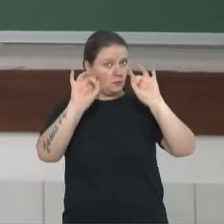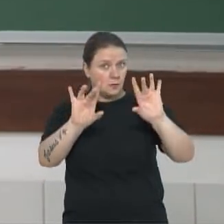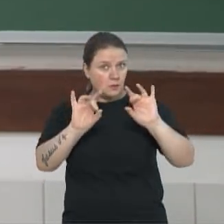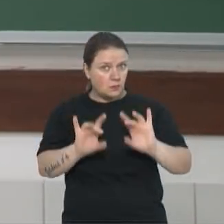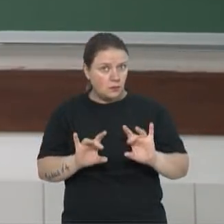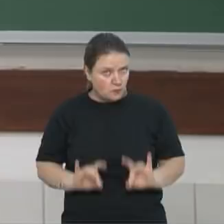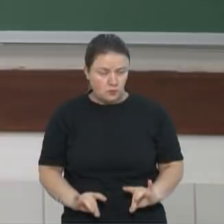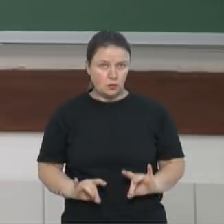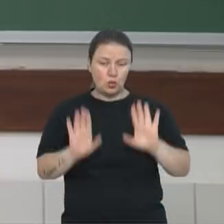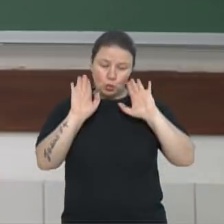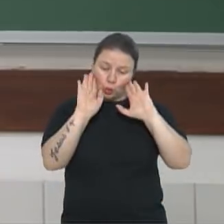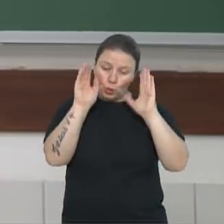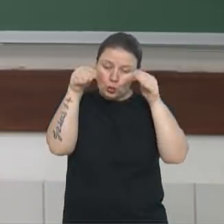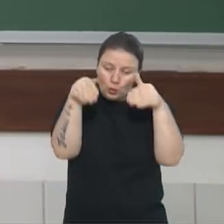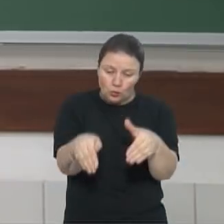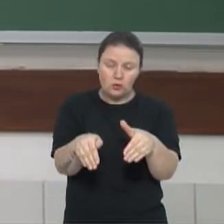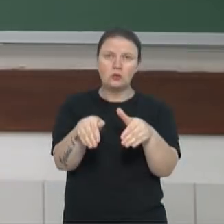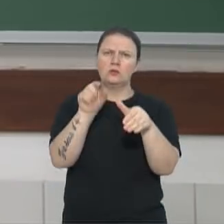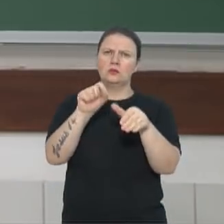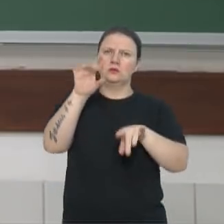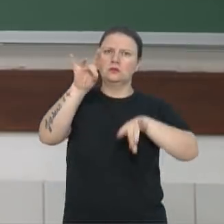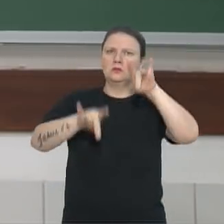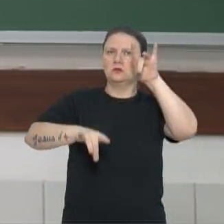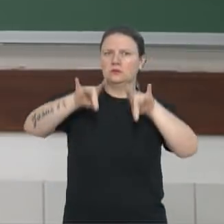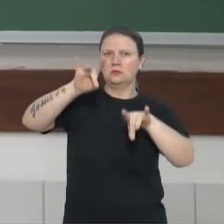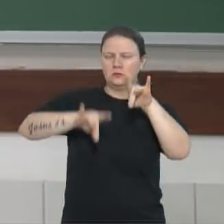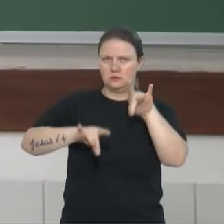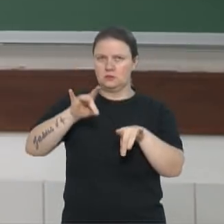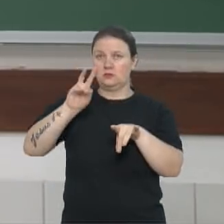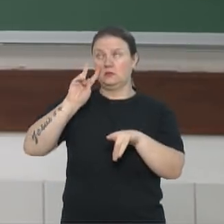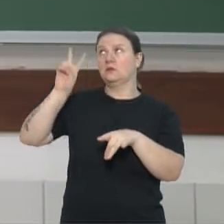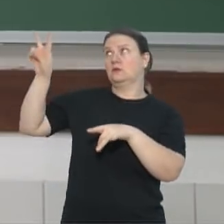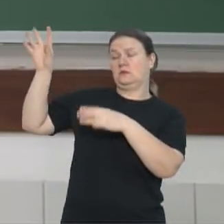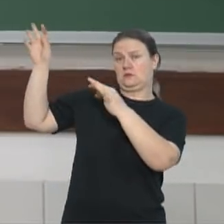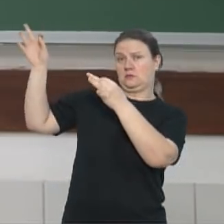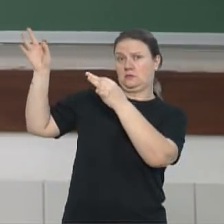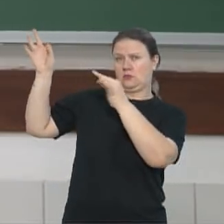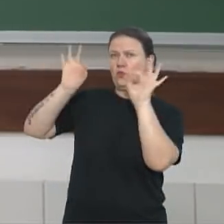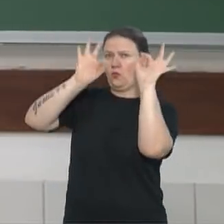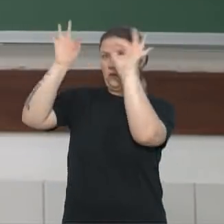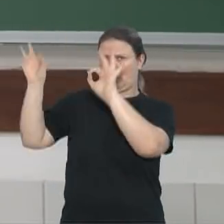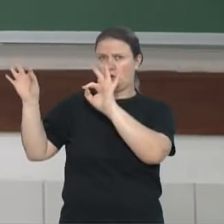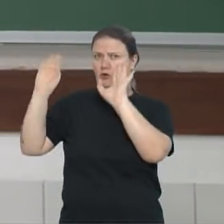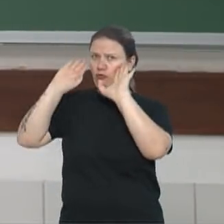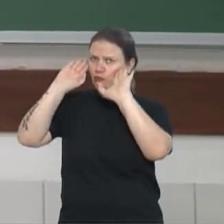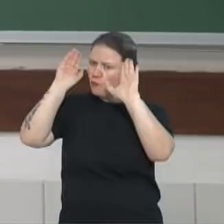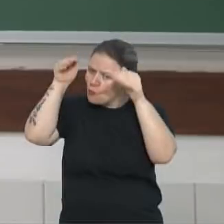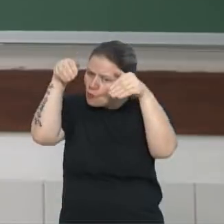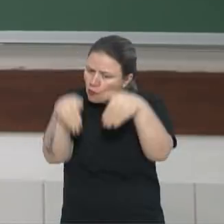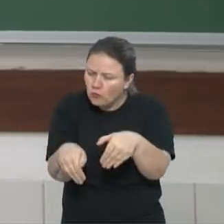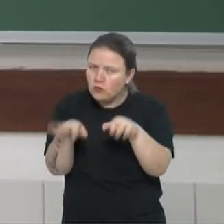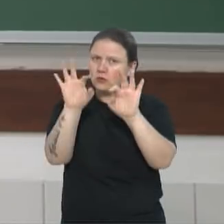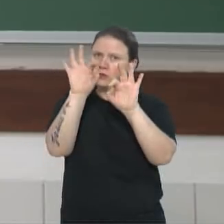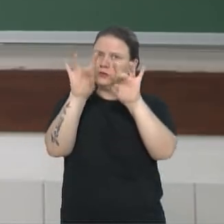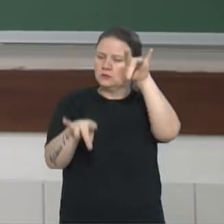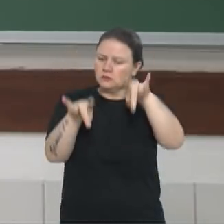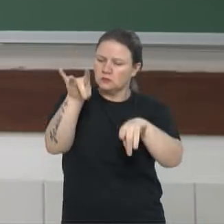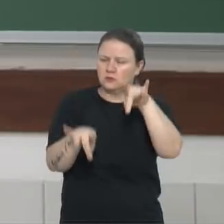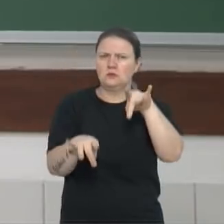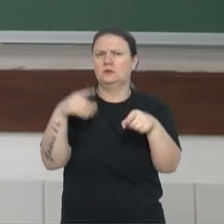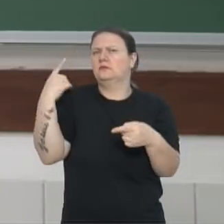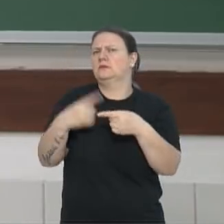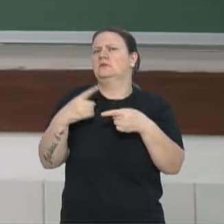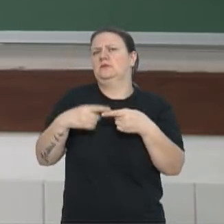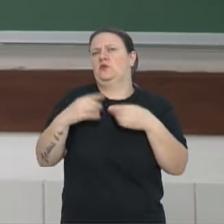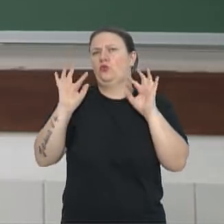especificamente na linguagem teatral. Eu até coloquei ali no material foco no teatro. Por quê?